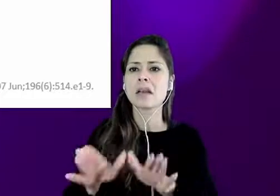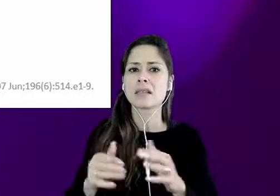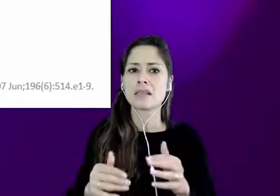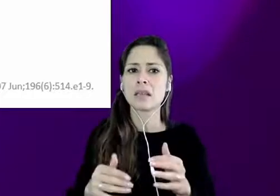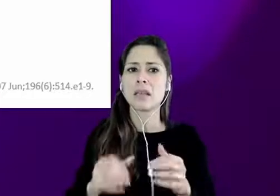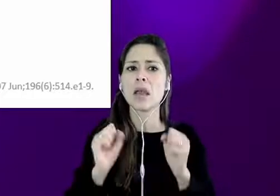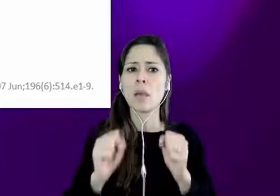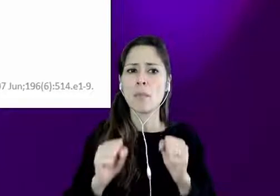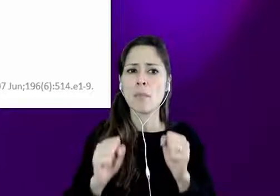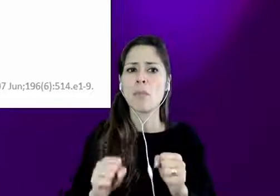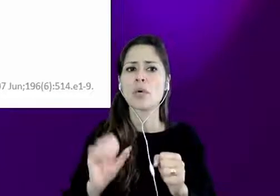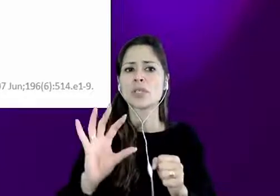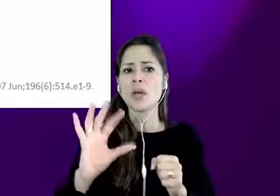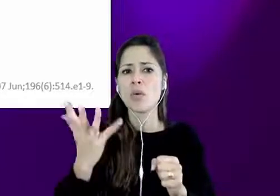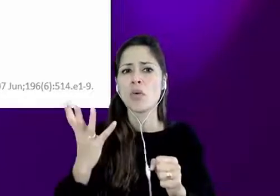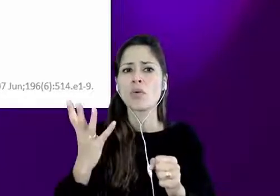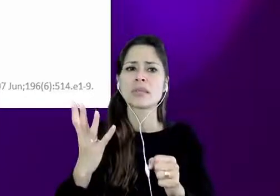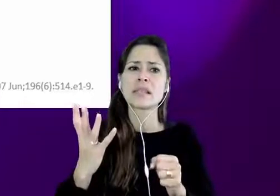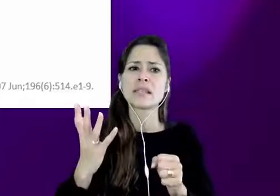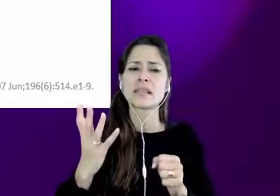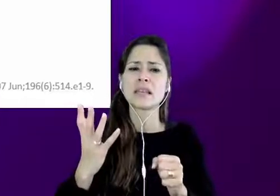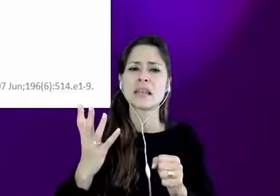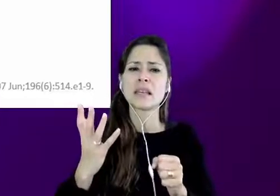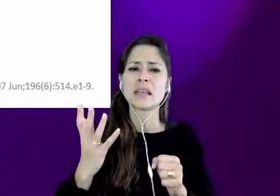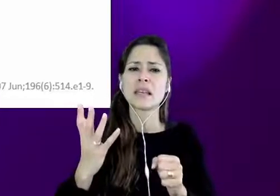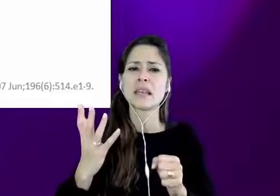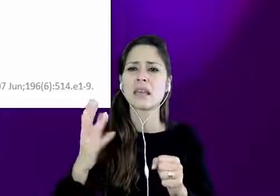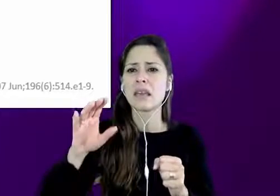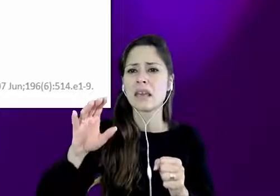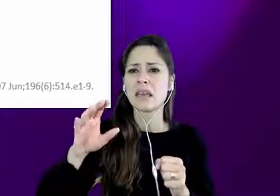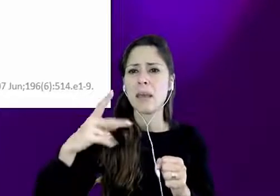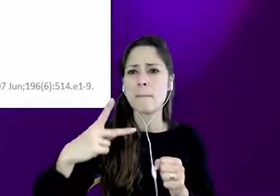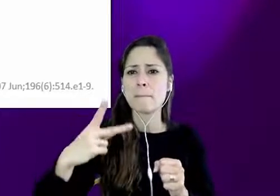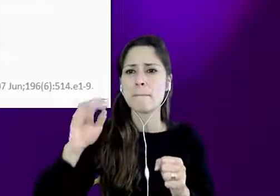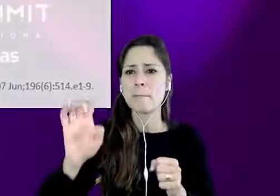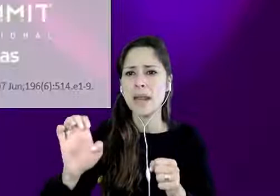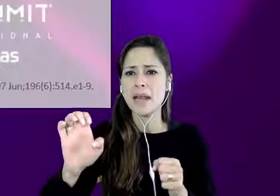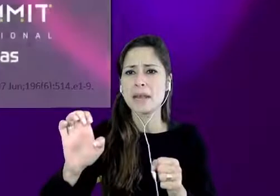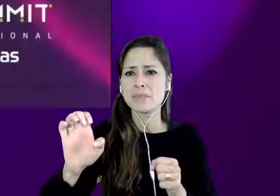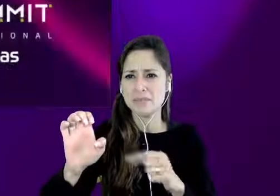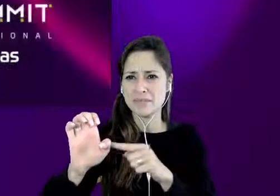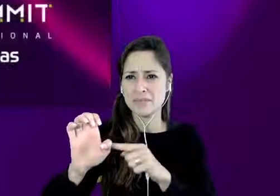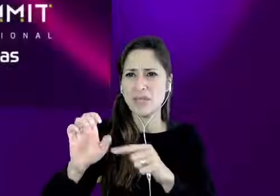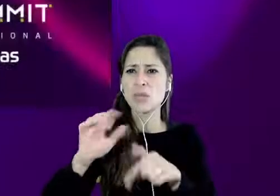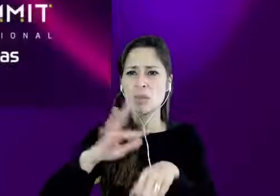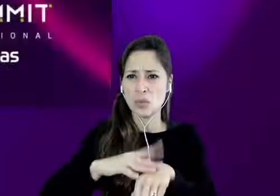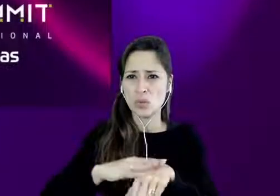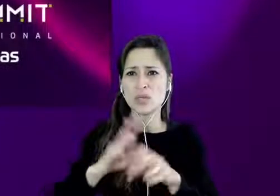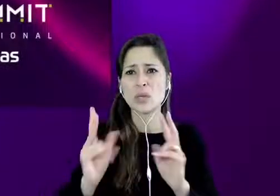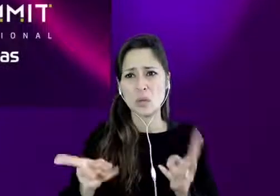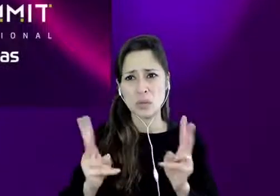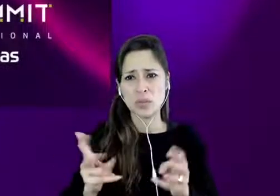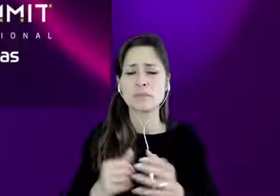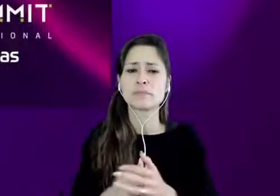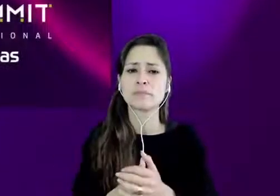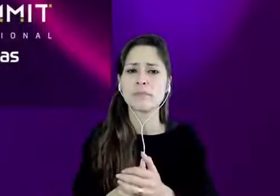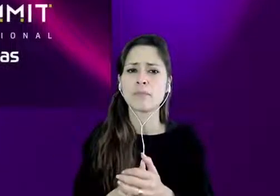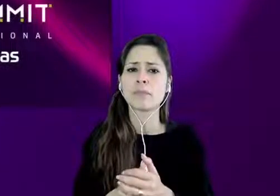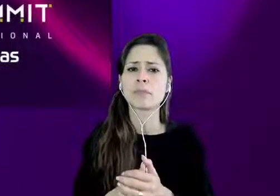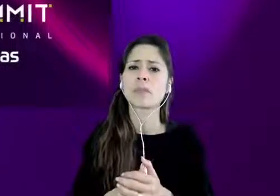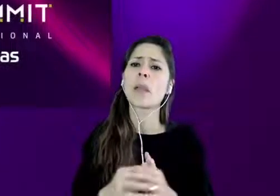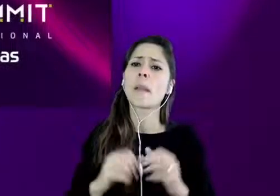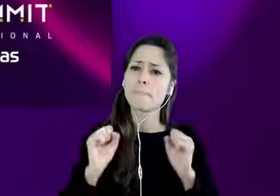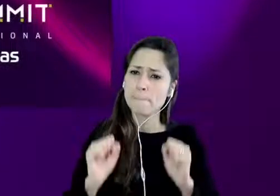da placenta e até mesmo a eclâmpsia e a própria síndrome de Rett. Mas é possível que essa decisão seja